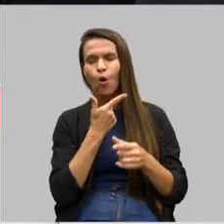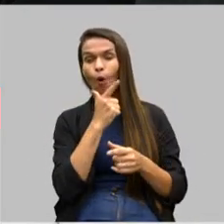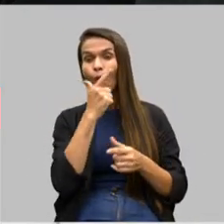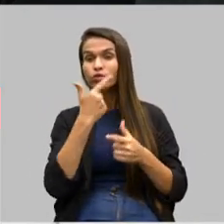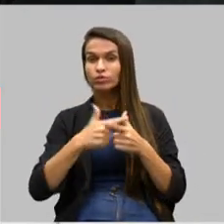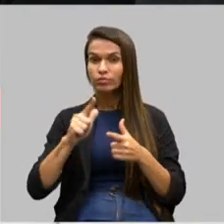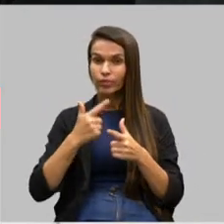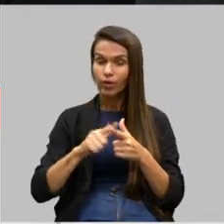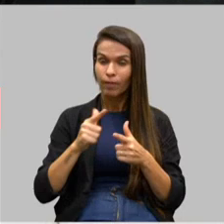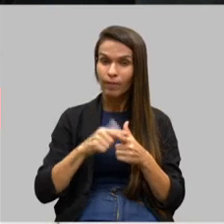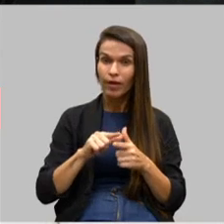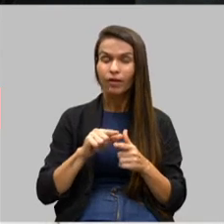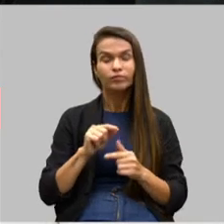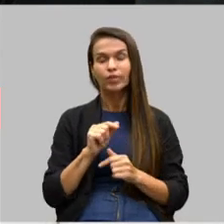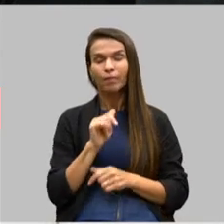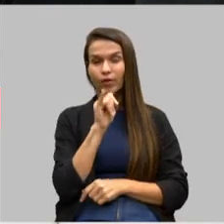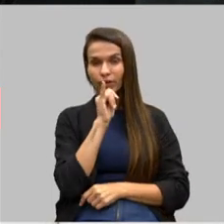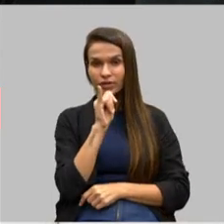né? Como